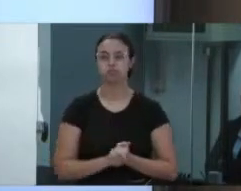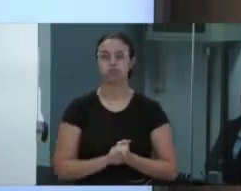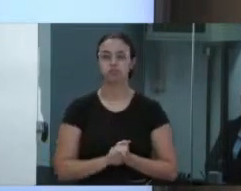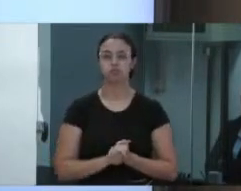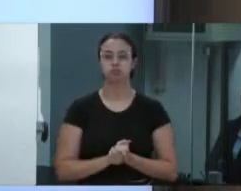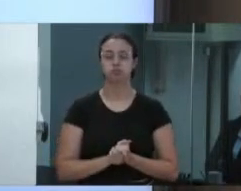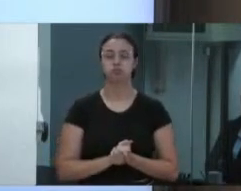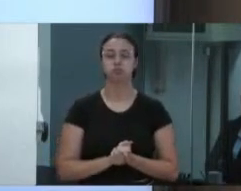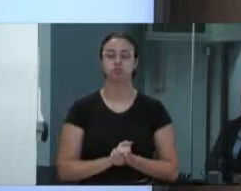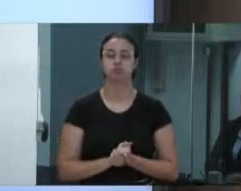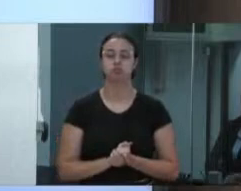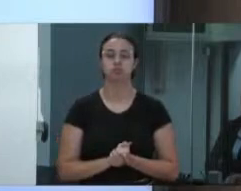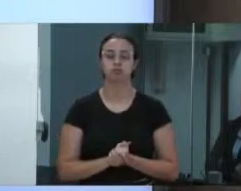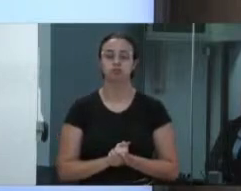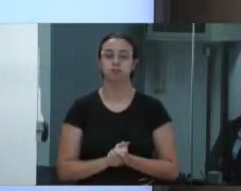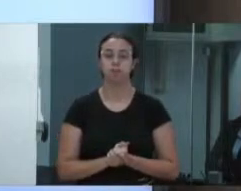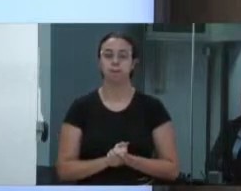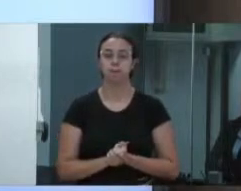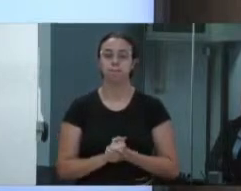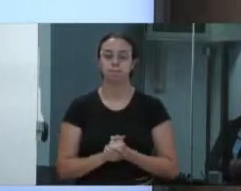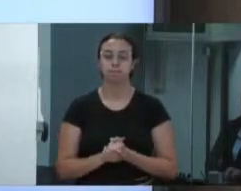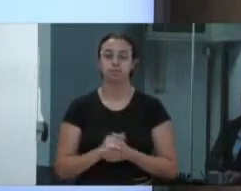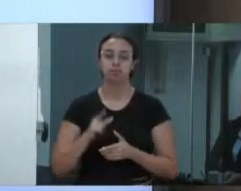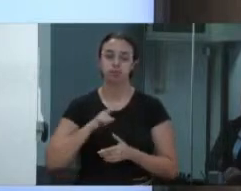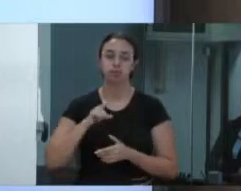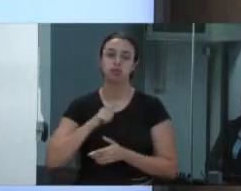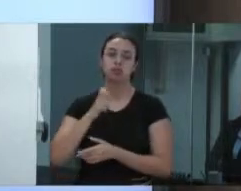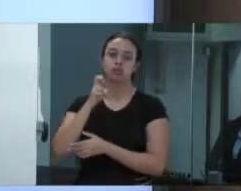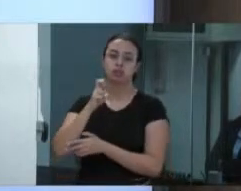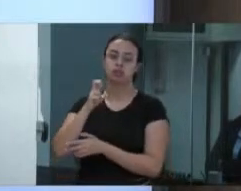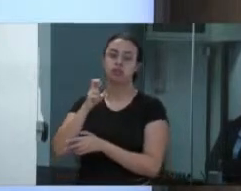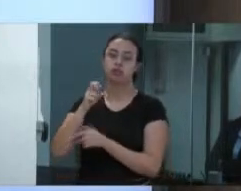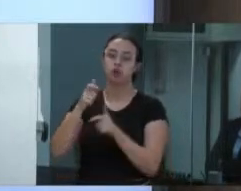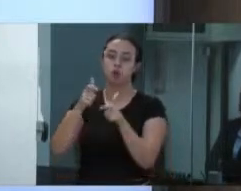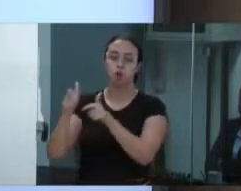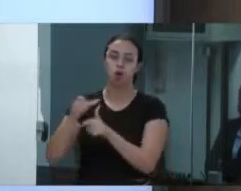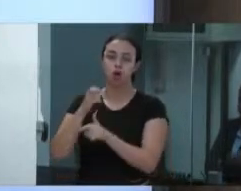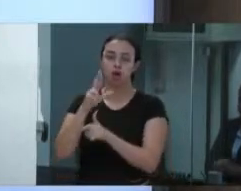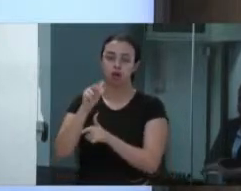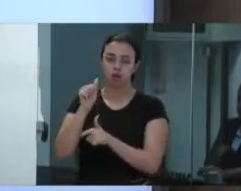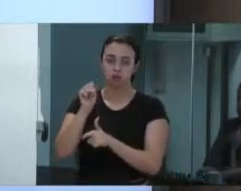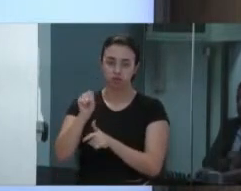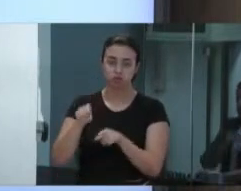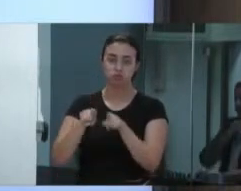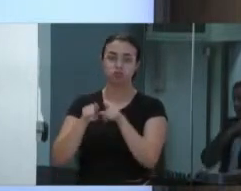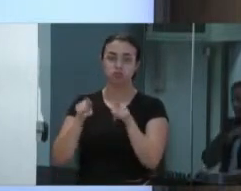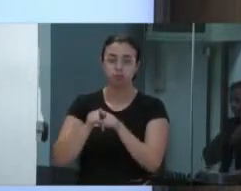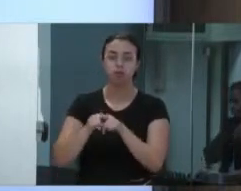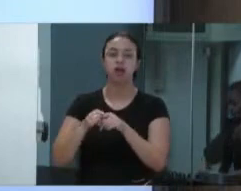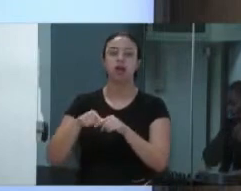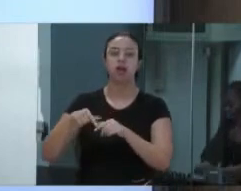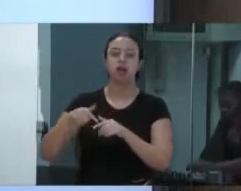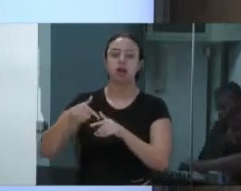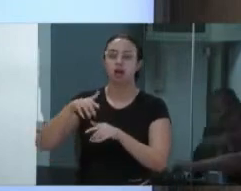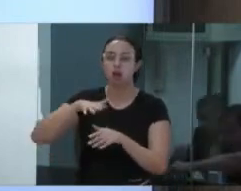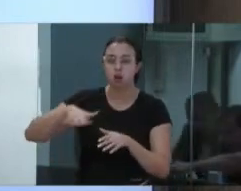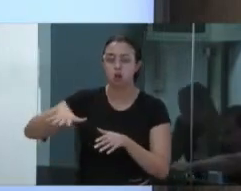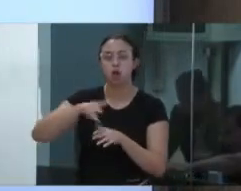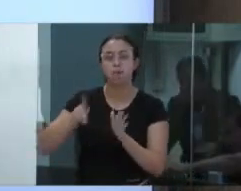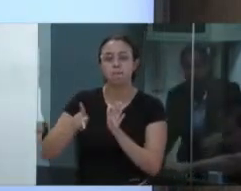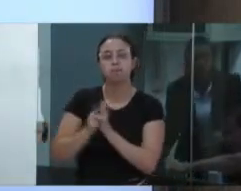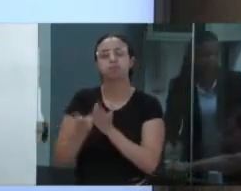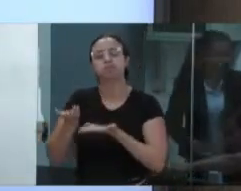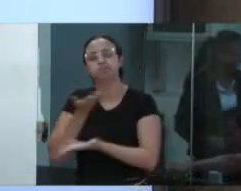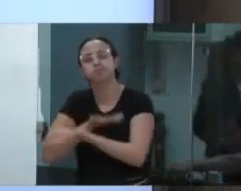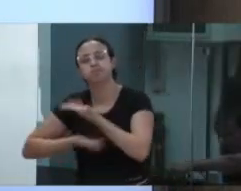serviços dentro desses equipamentos. Né? E aí a gente tem 5 unidades de CRAS, a gente tem 10 serviços de convivência, e aí é